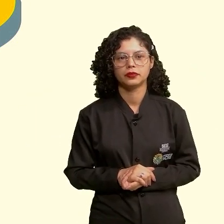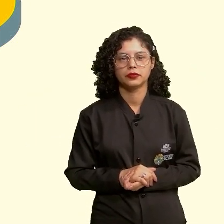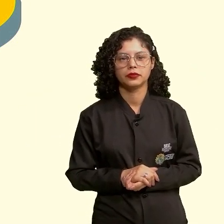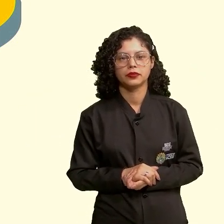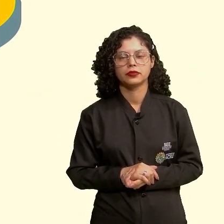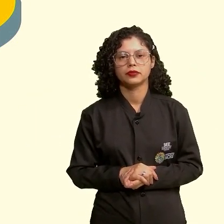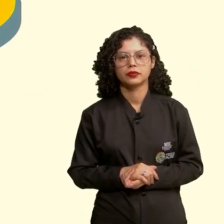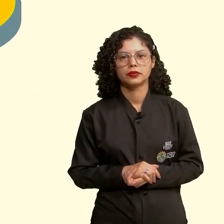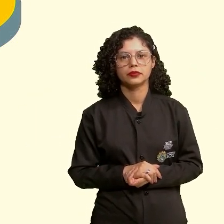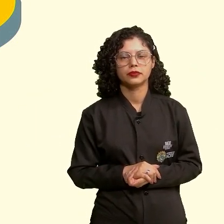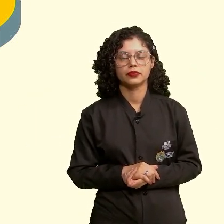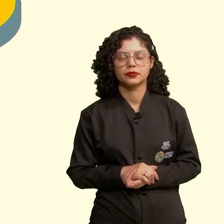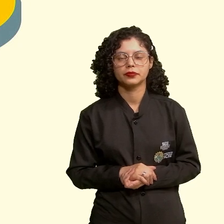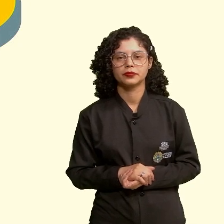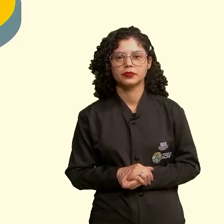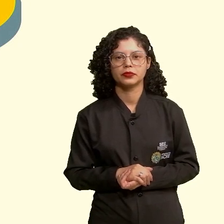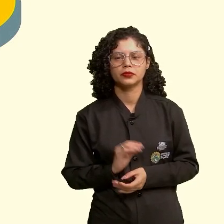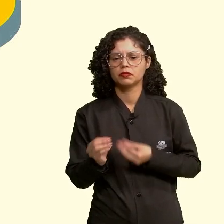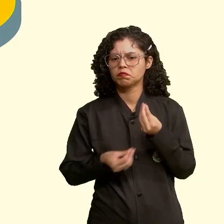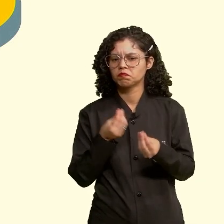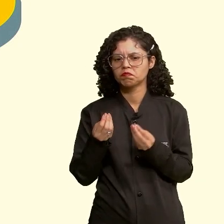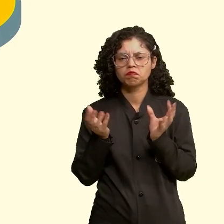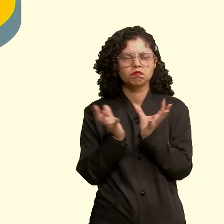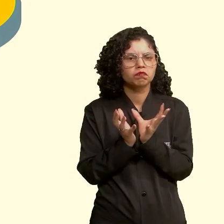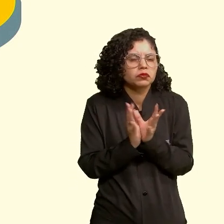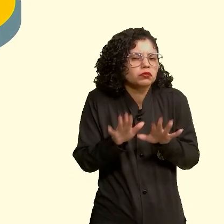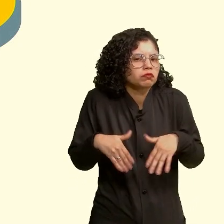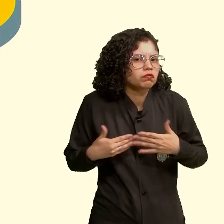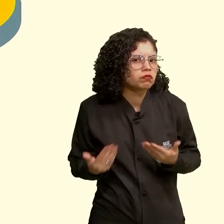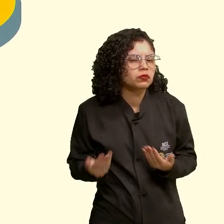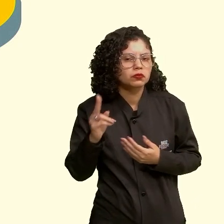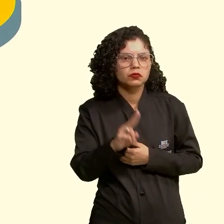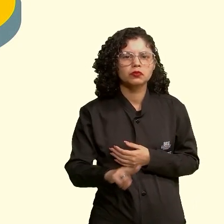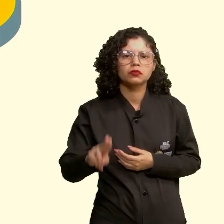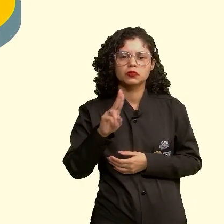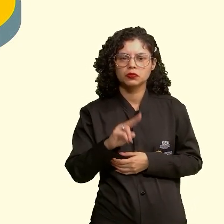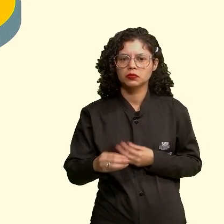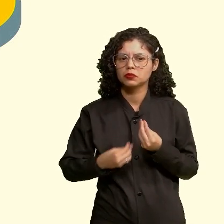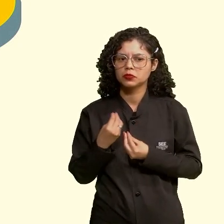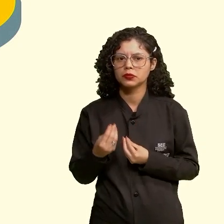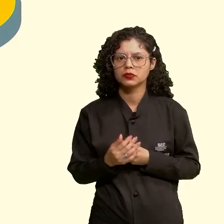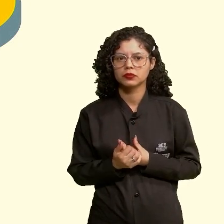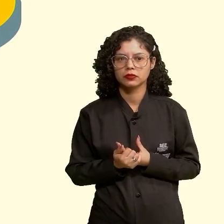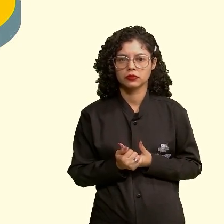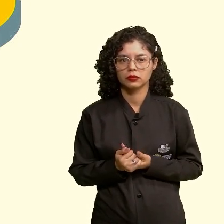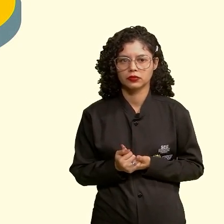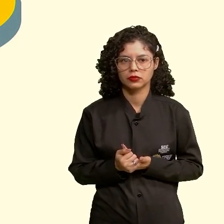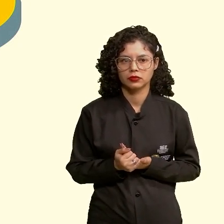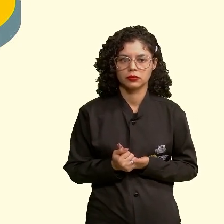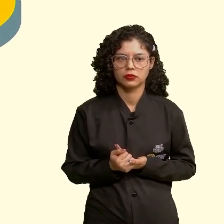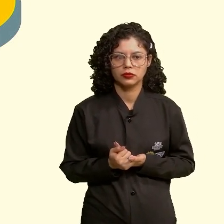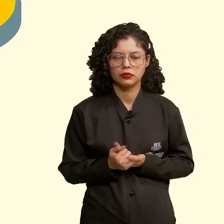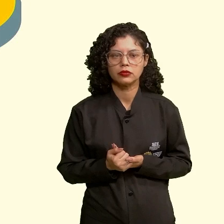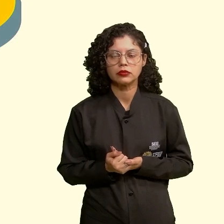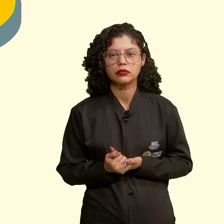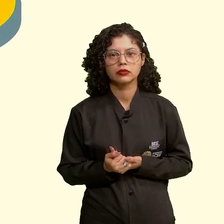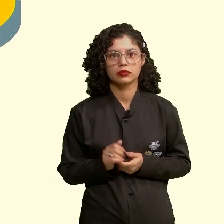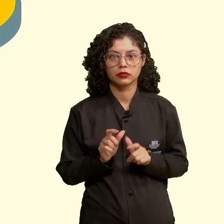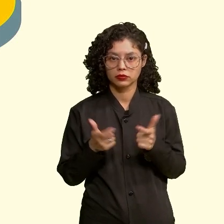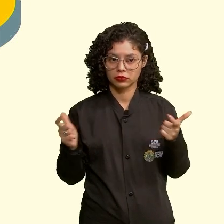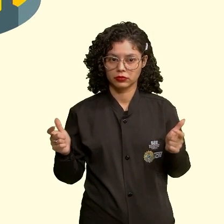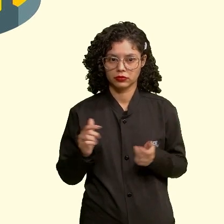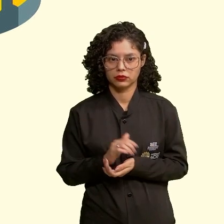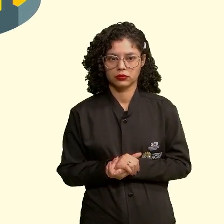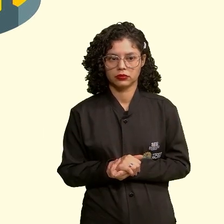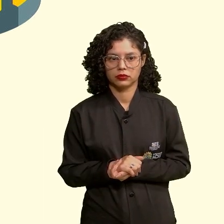pode classificar esse instrumento e como ele deve ser tocado? Vou adiantar para que a nossa aula não fique tão